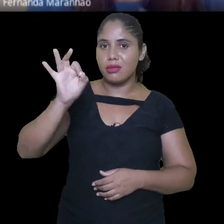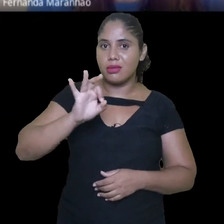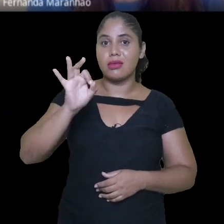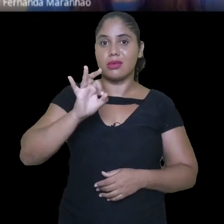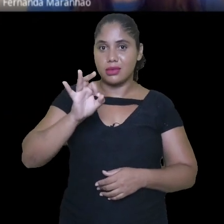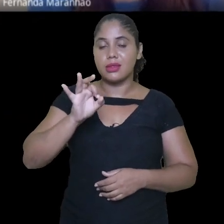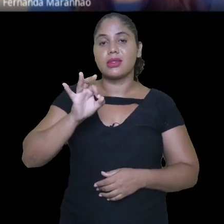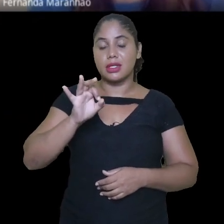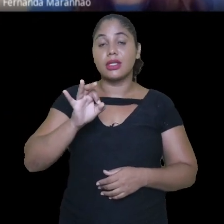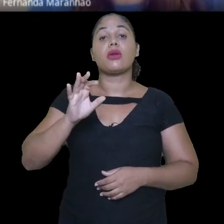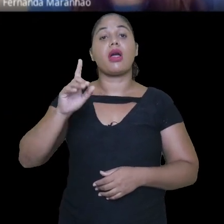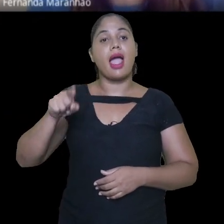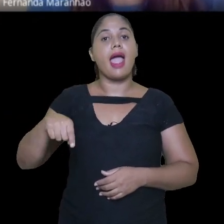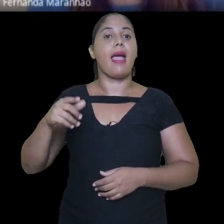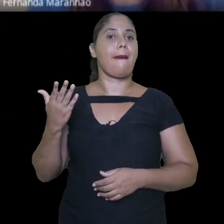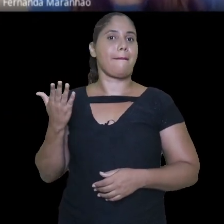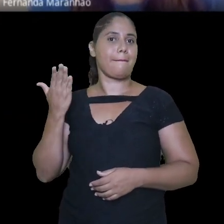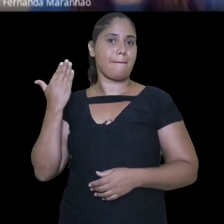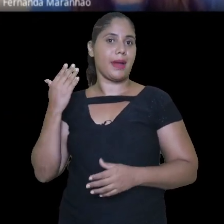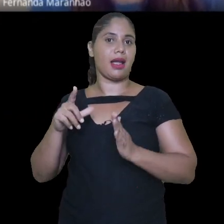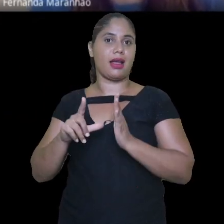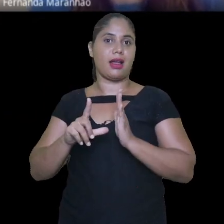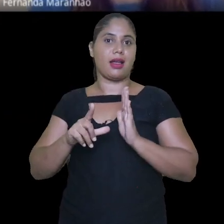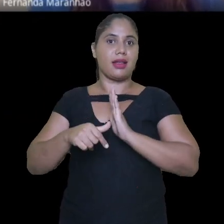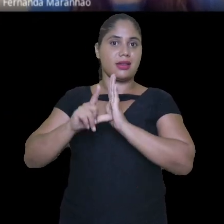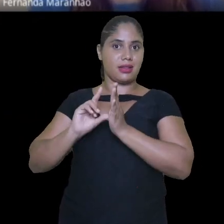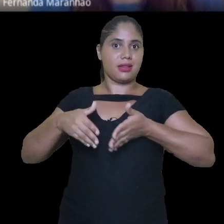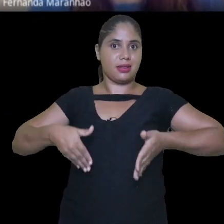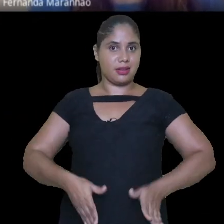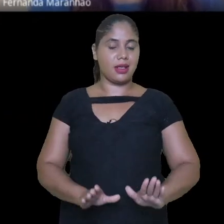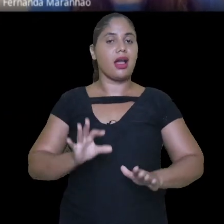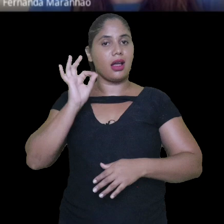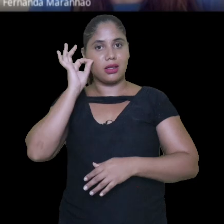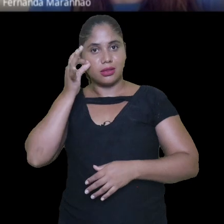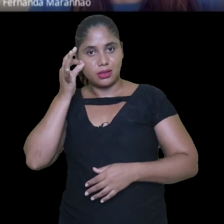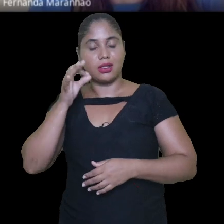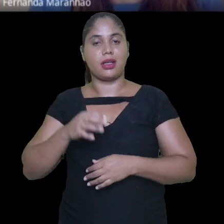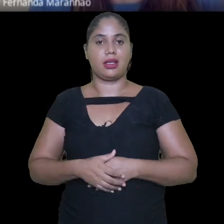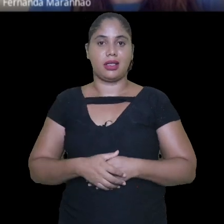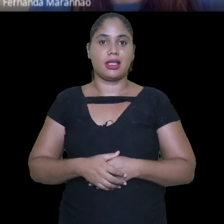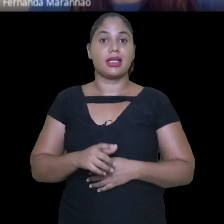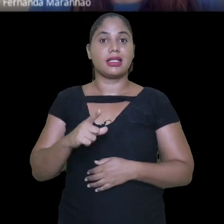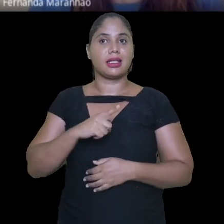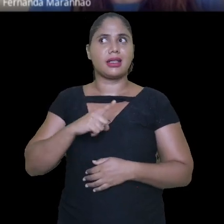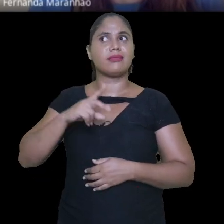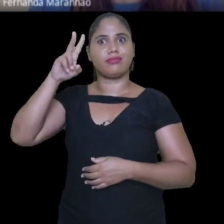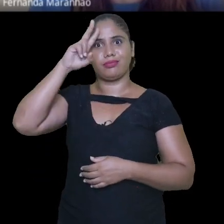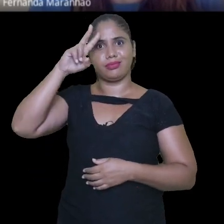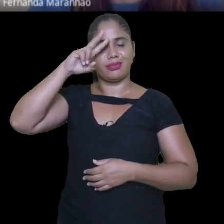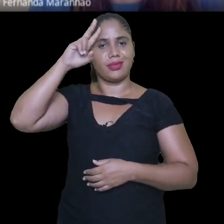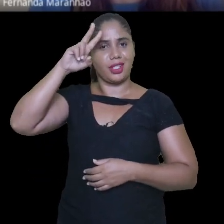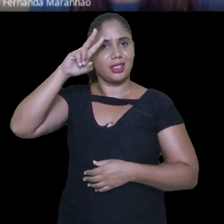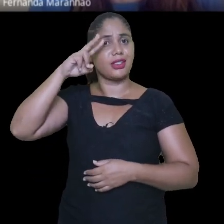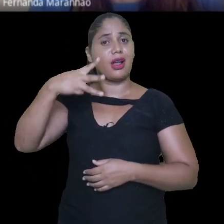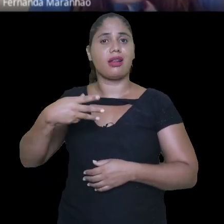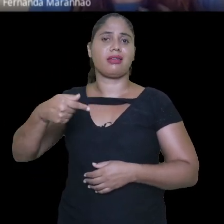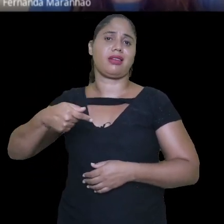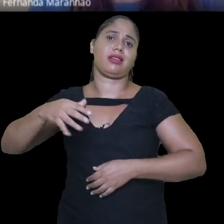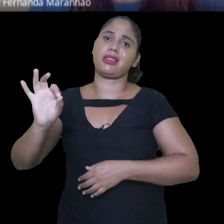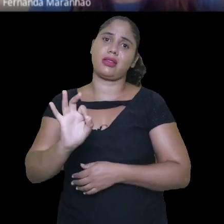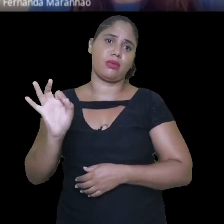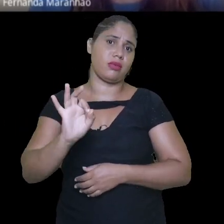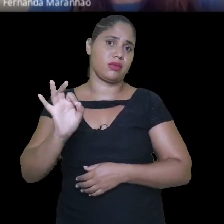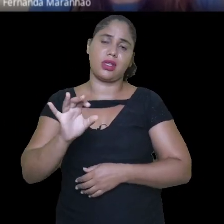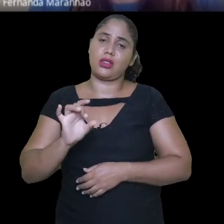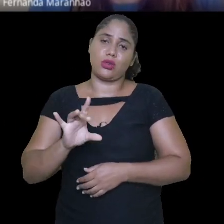história, apenas para 37%. Então, é muito baixa a nossa capacidade de detecção quando a gente usa apenas esse critério para identificar